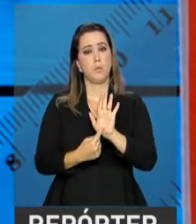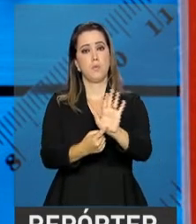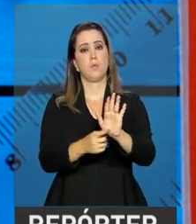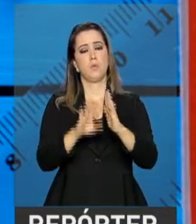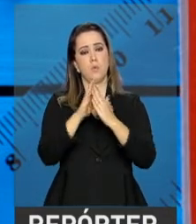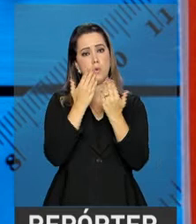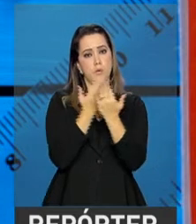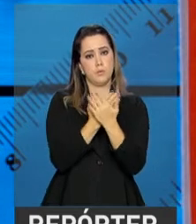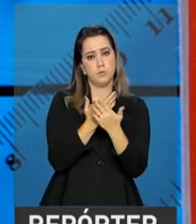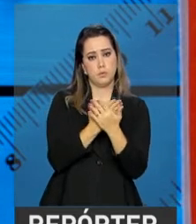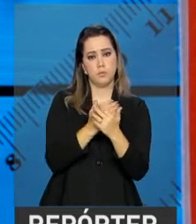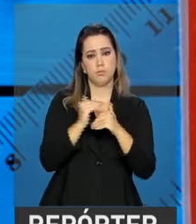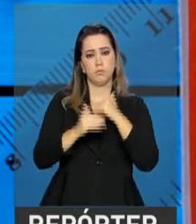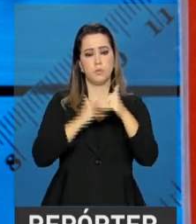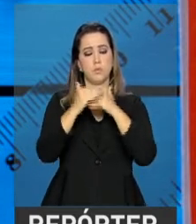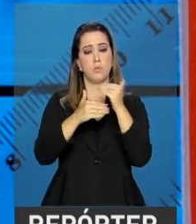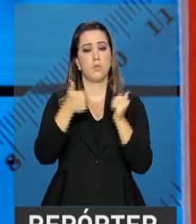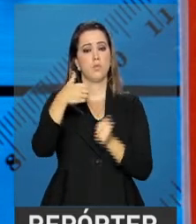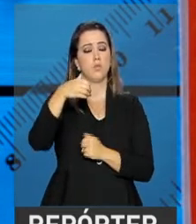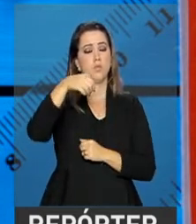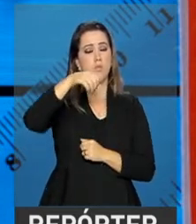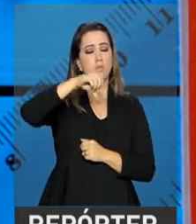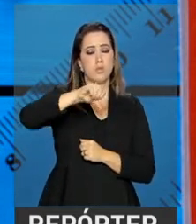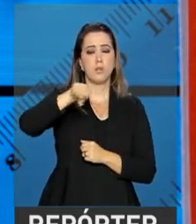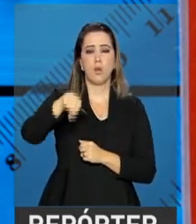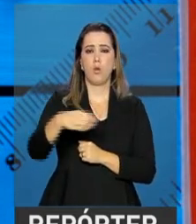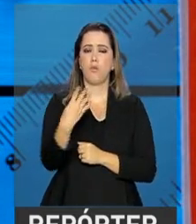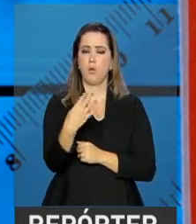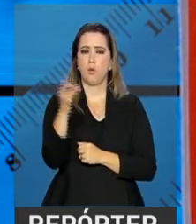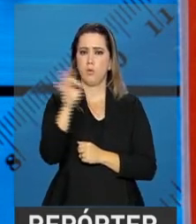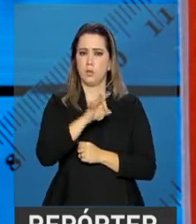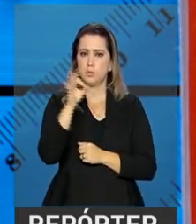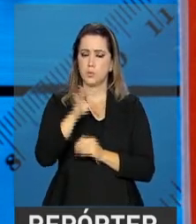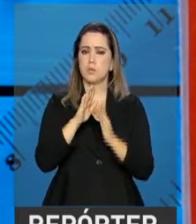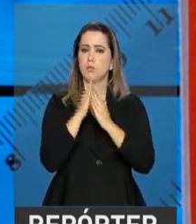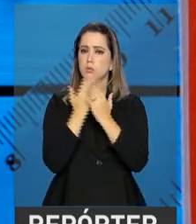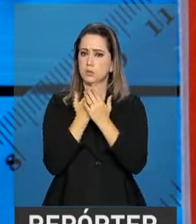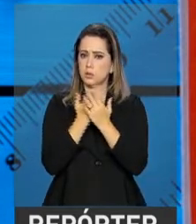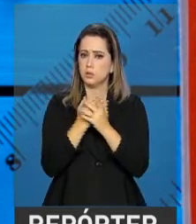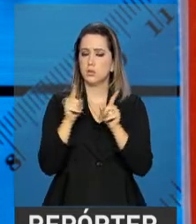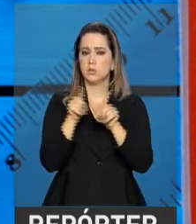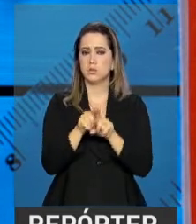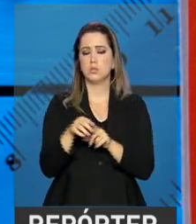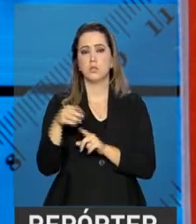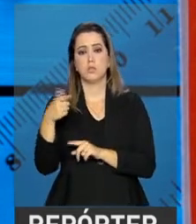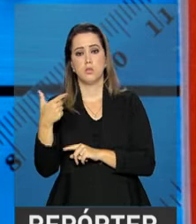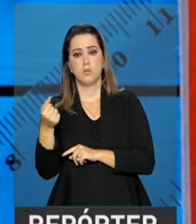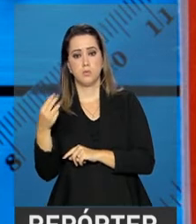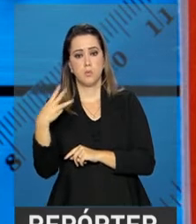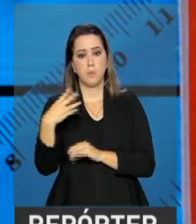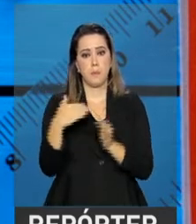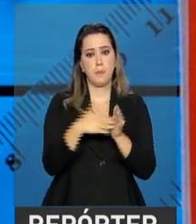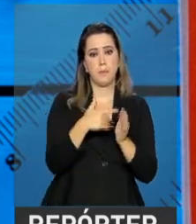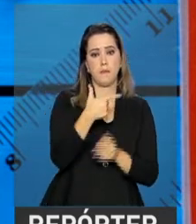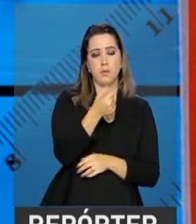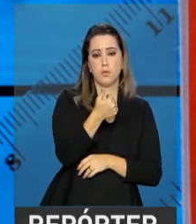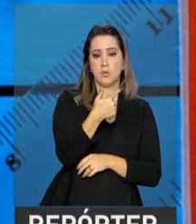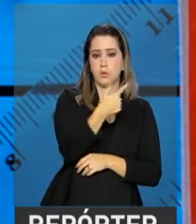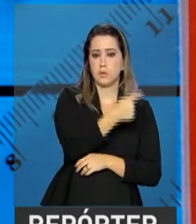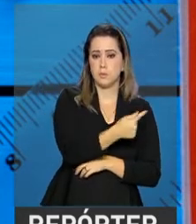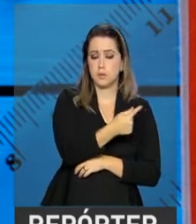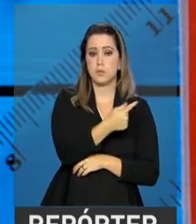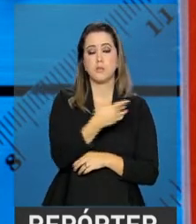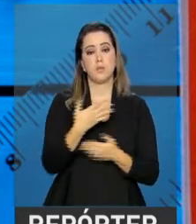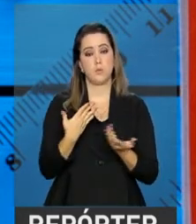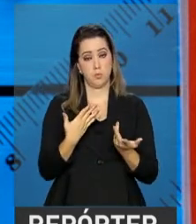mostram que houve um aumento de quase 20% nesse tipo de escola entre 2013 e 2017 a quantidade